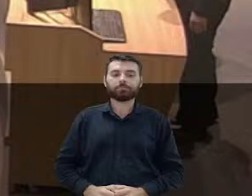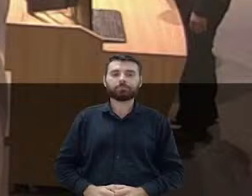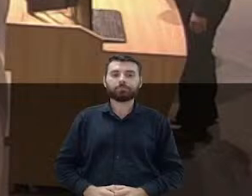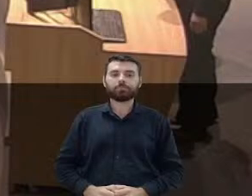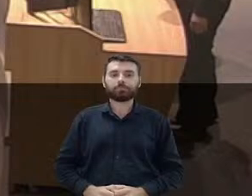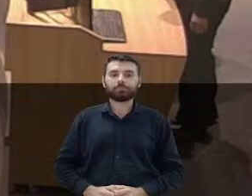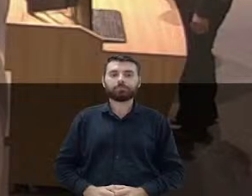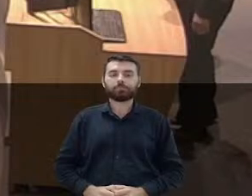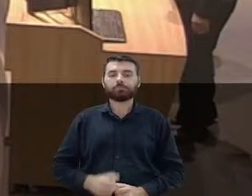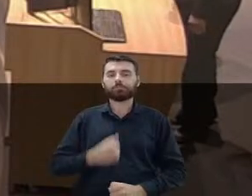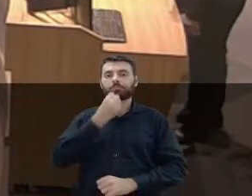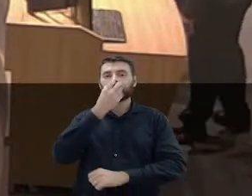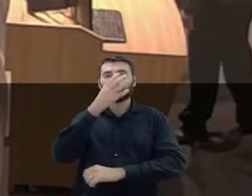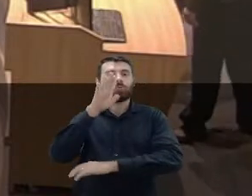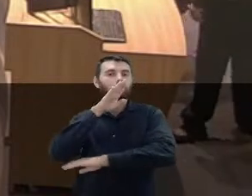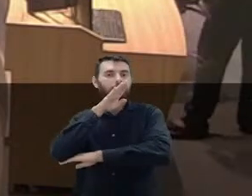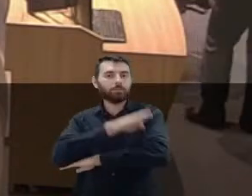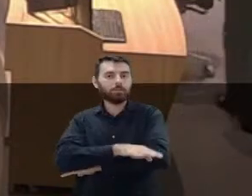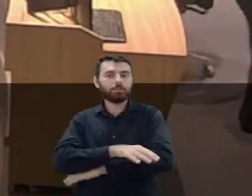Boa tarde, doutor Leonardo.